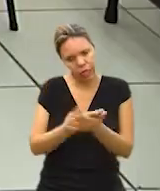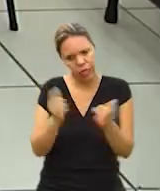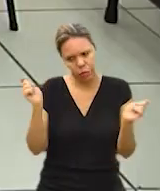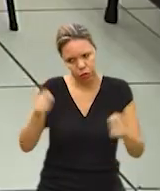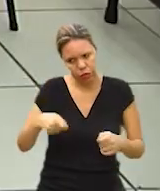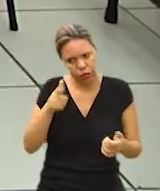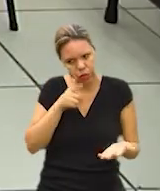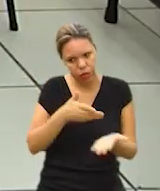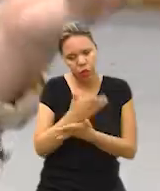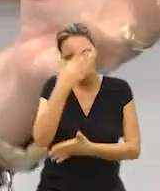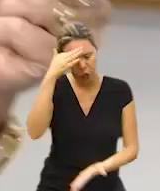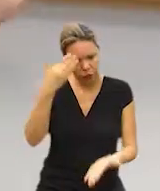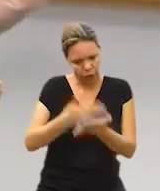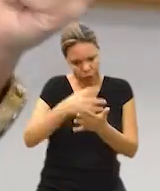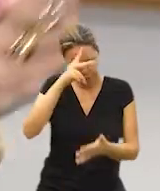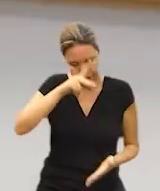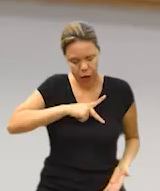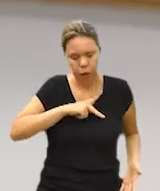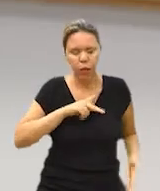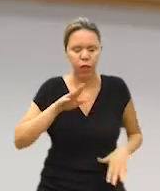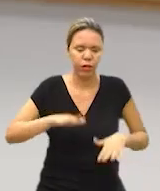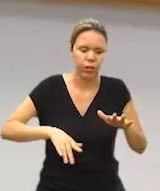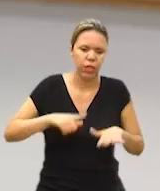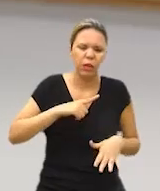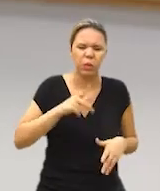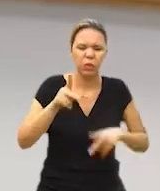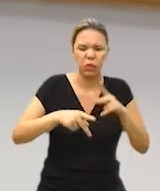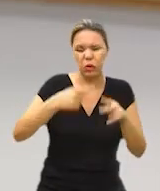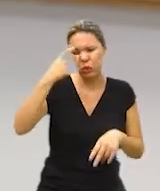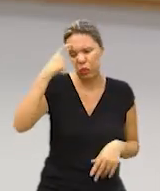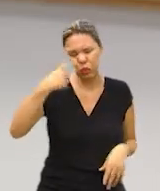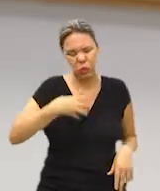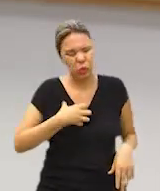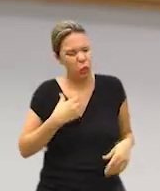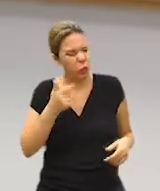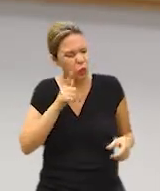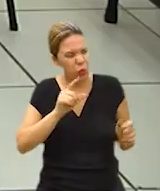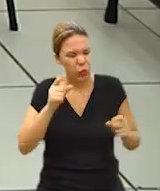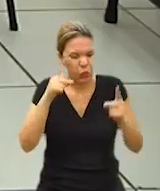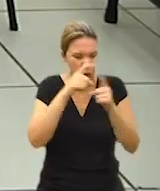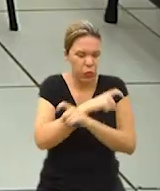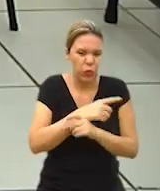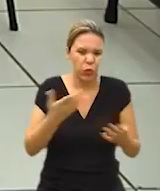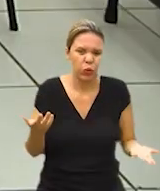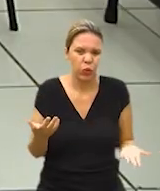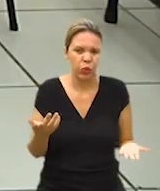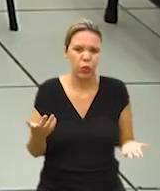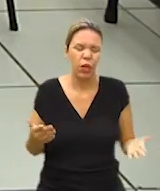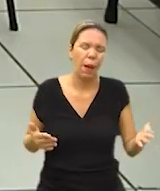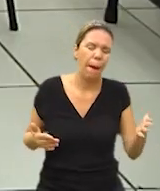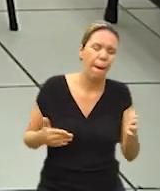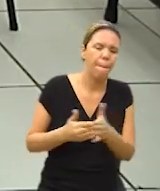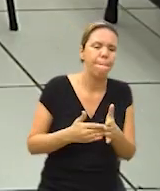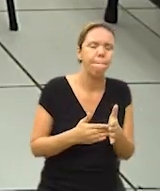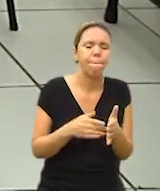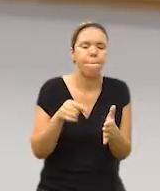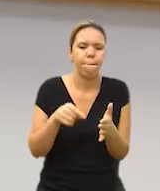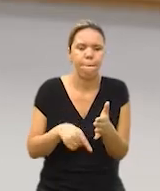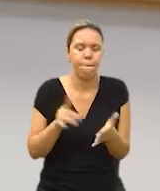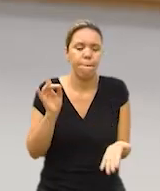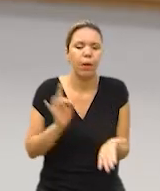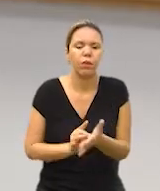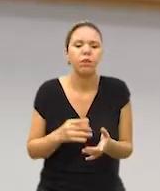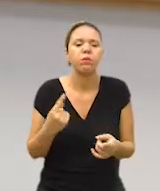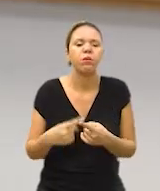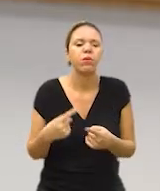possível. Autoconfiança. Porque tem muito essa coisa do derrotismo, ah, não vou conseguir, é muito difícil. Aí ele já coloca aquela barreira, exatamente. Né? Por